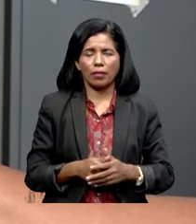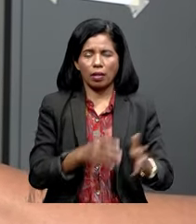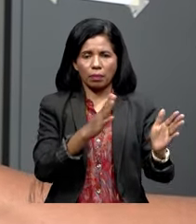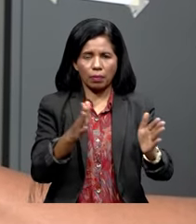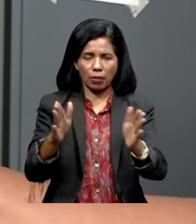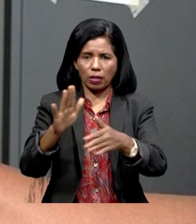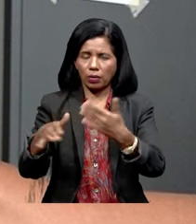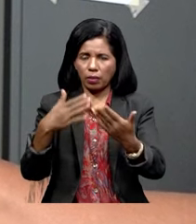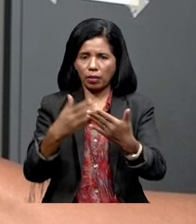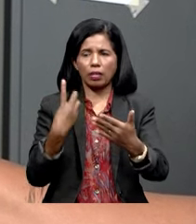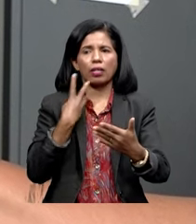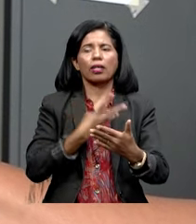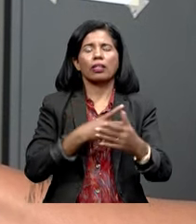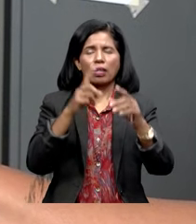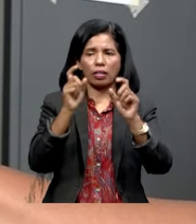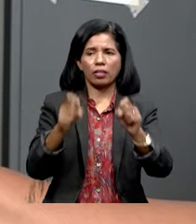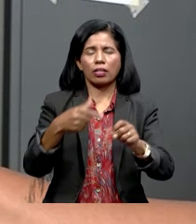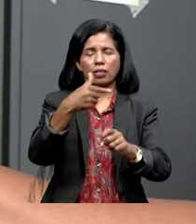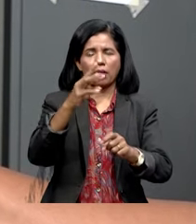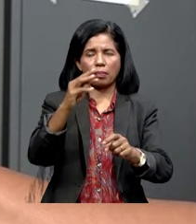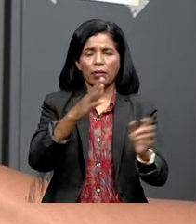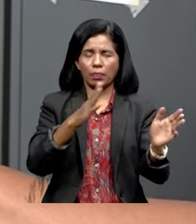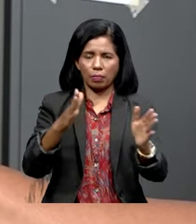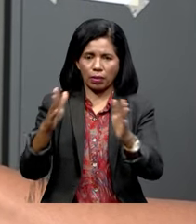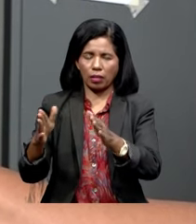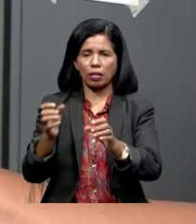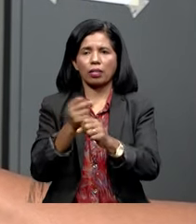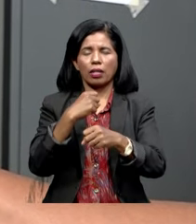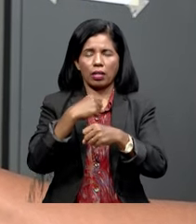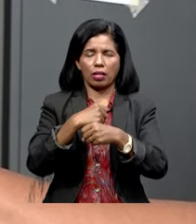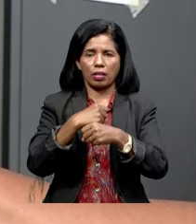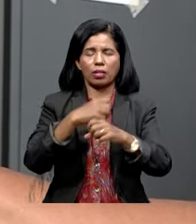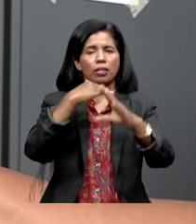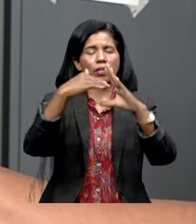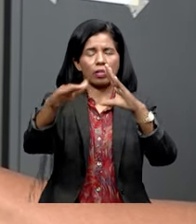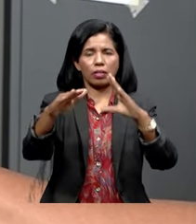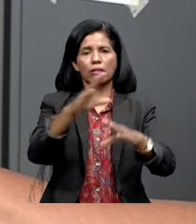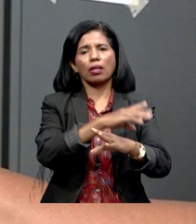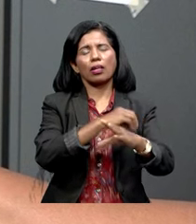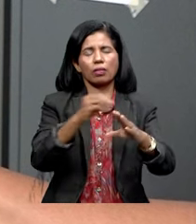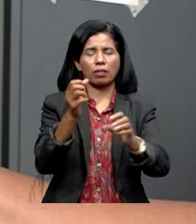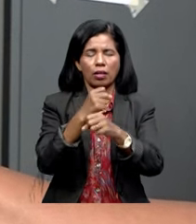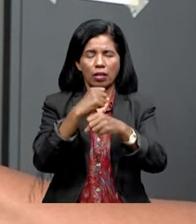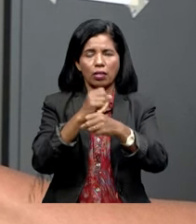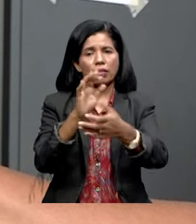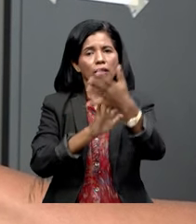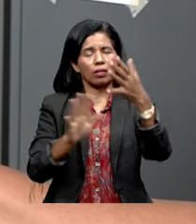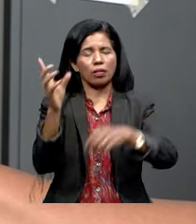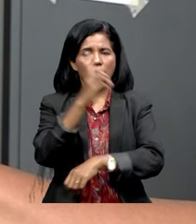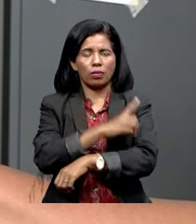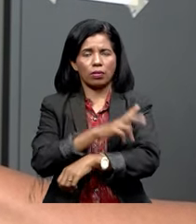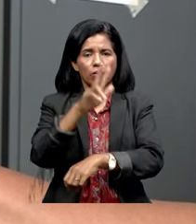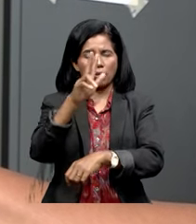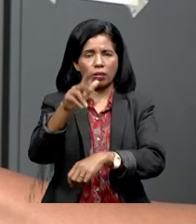Preparação, e tecnicamente, GMN preparado a transmissão direta para evento Lorontolo,